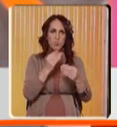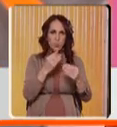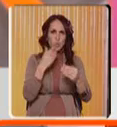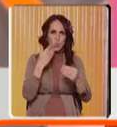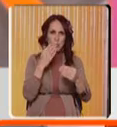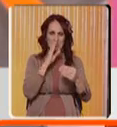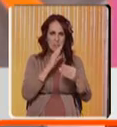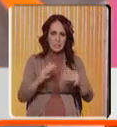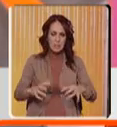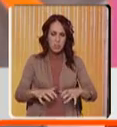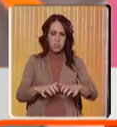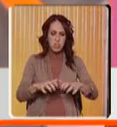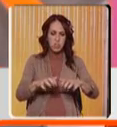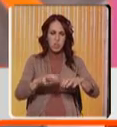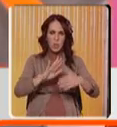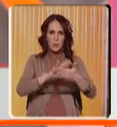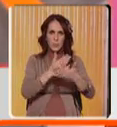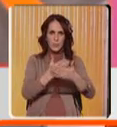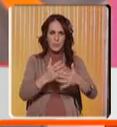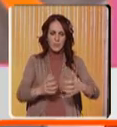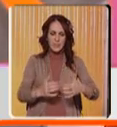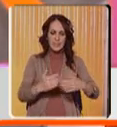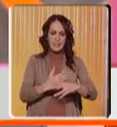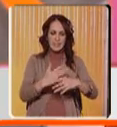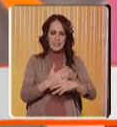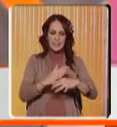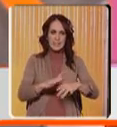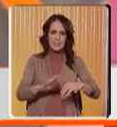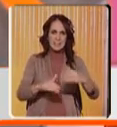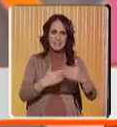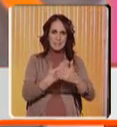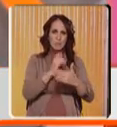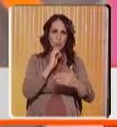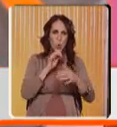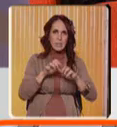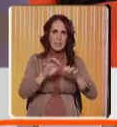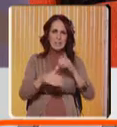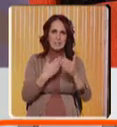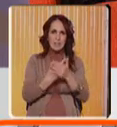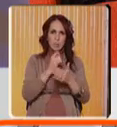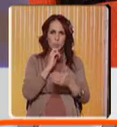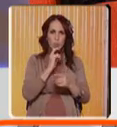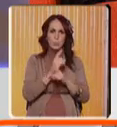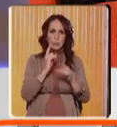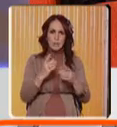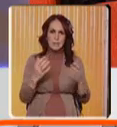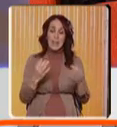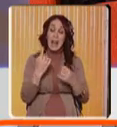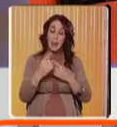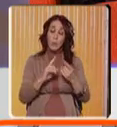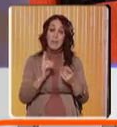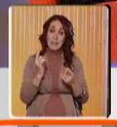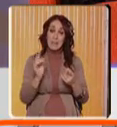seja, quando estão naquele processo de queimado, podem provocar cancro. Pois, estamos a falar de algo que é